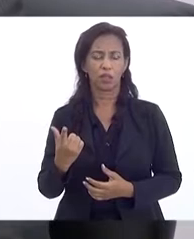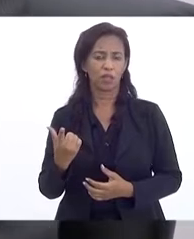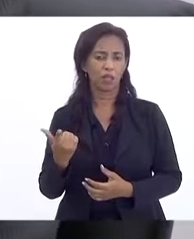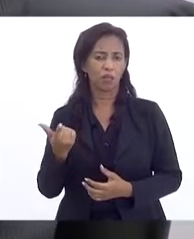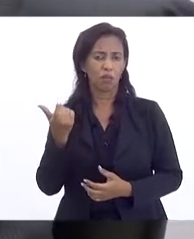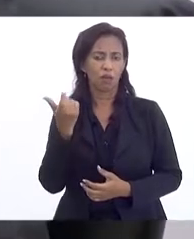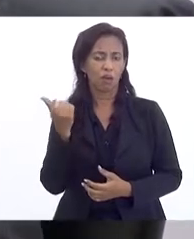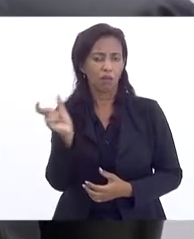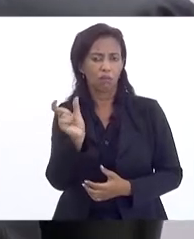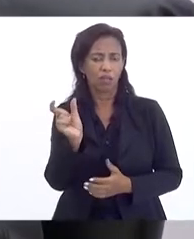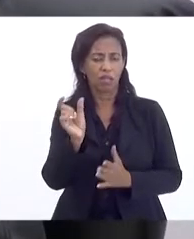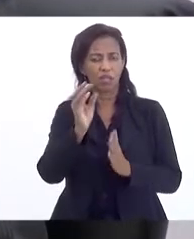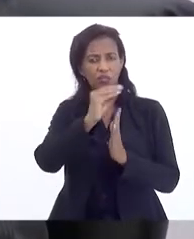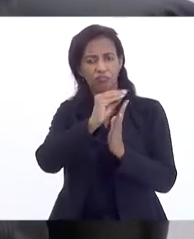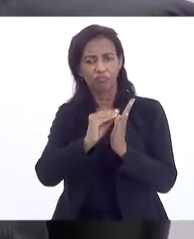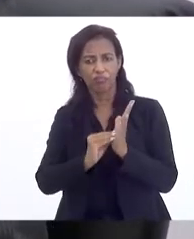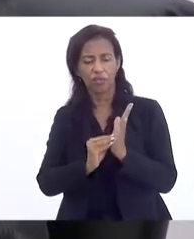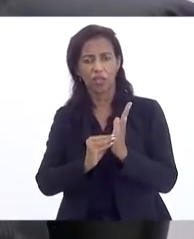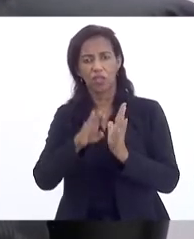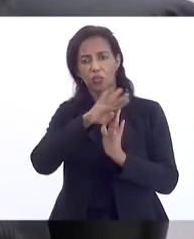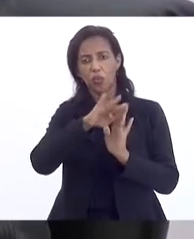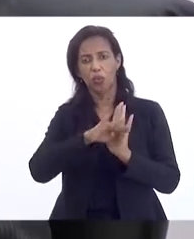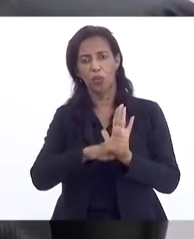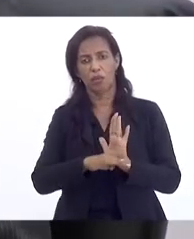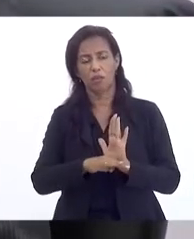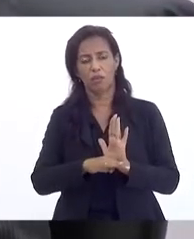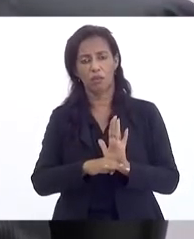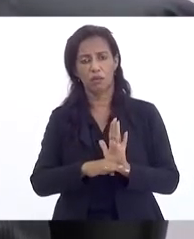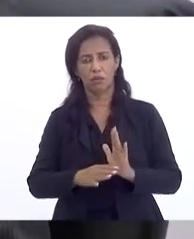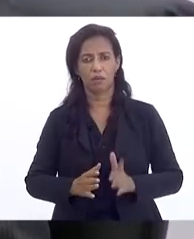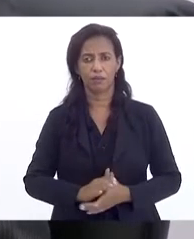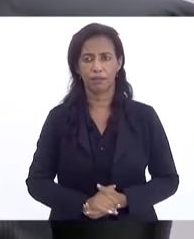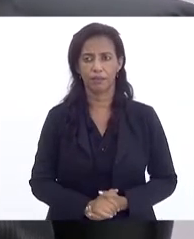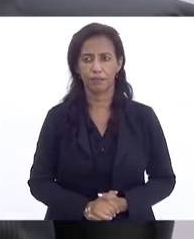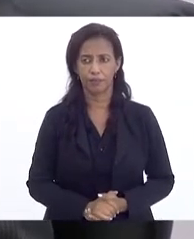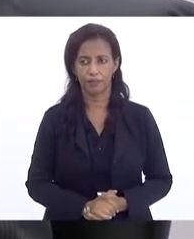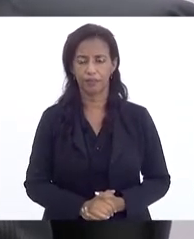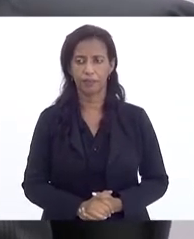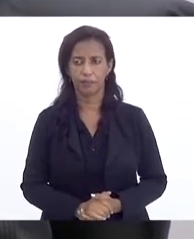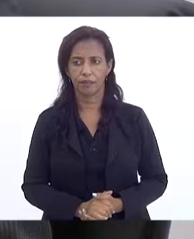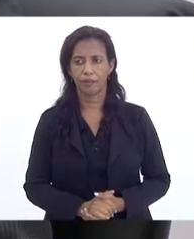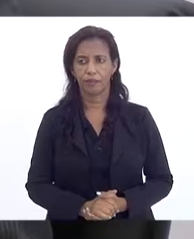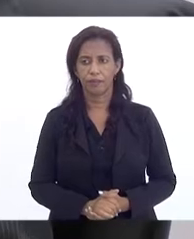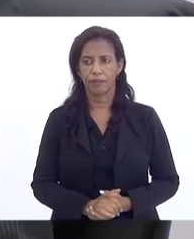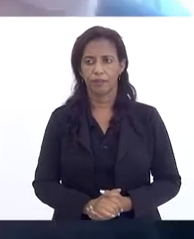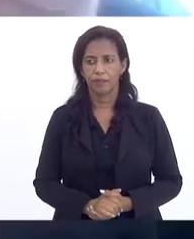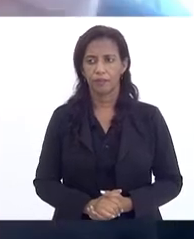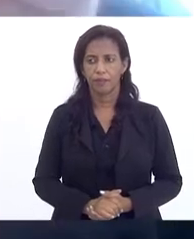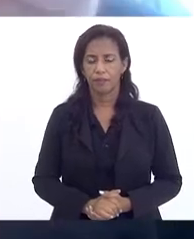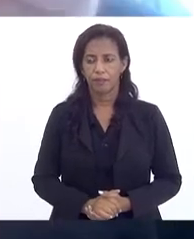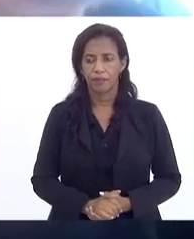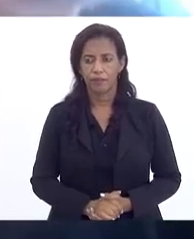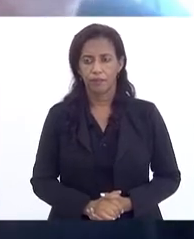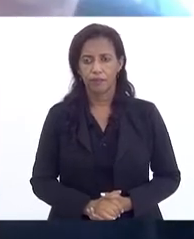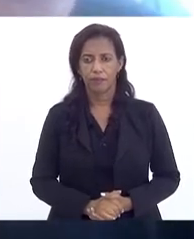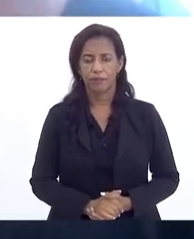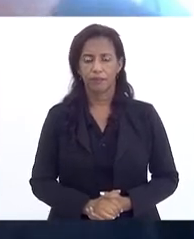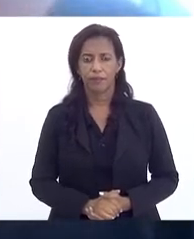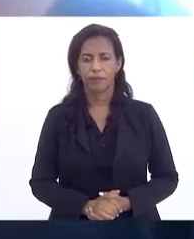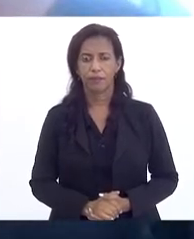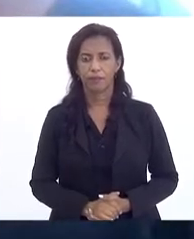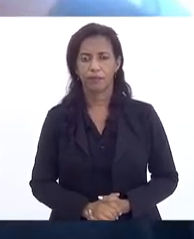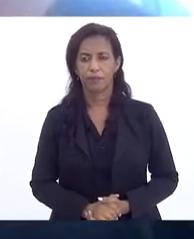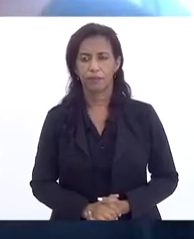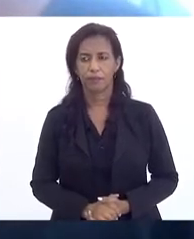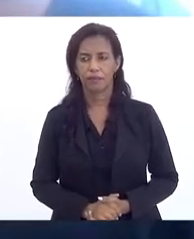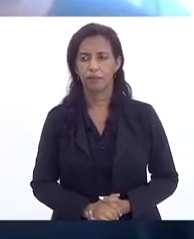ali, de programa. Permite, Marcos? Claro, o projeto ele determina isso,